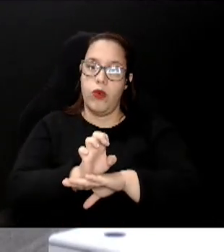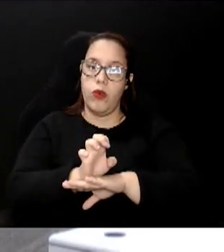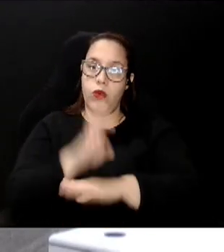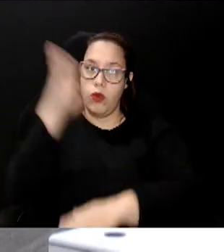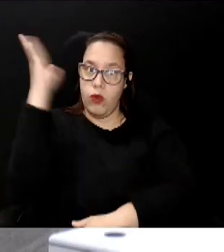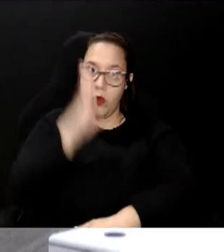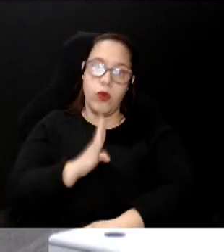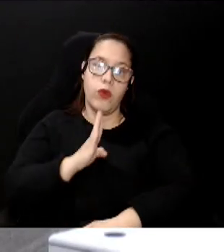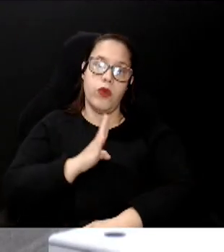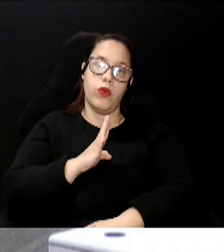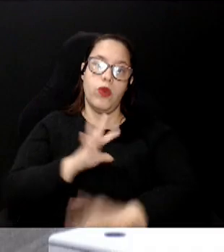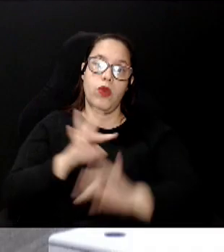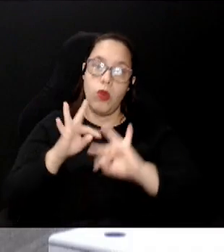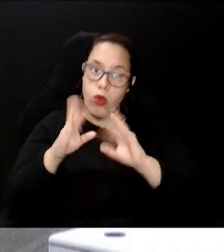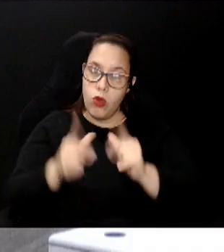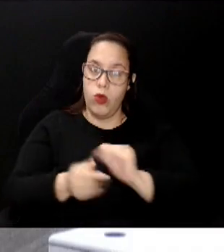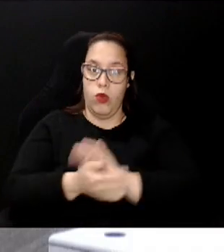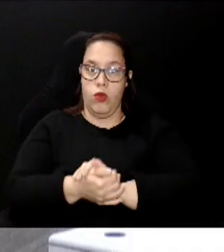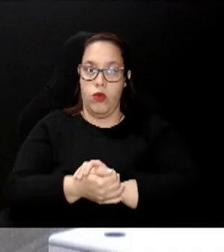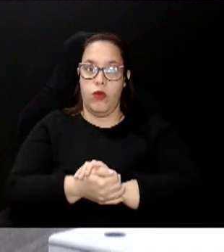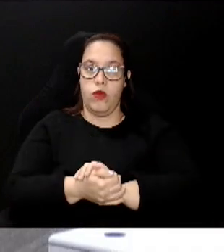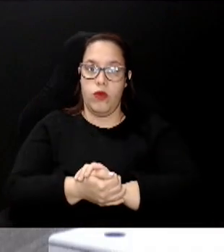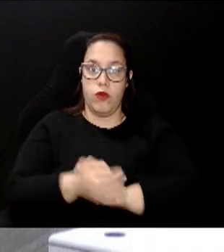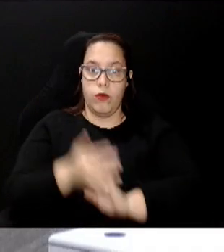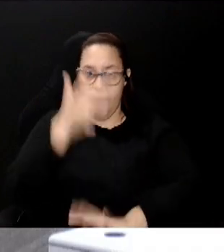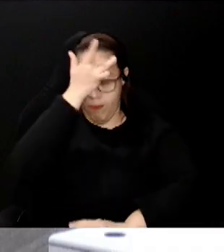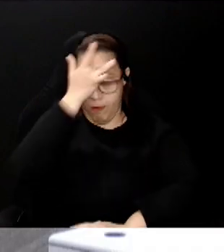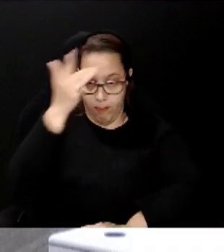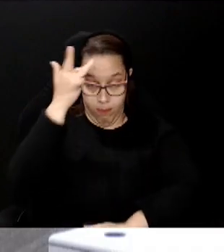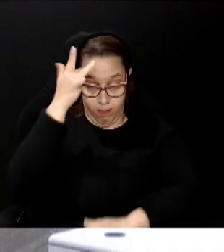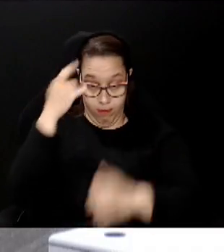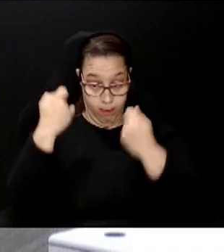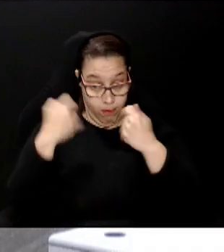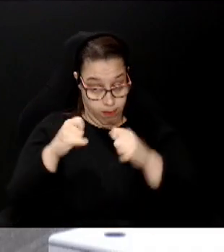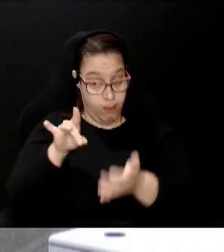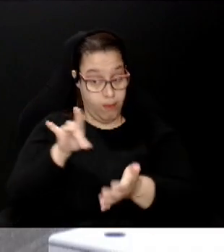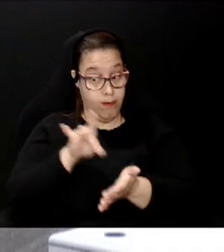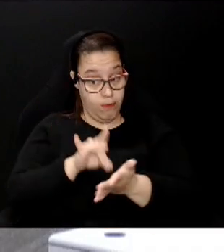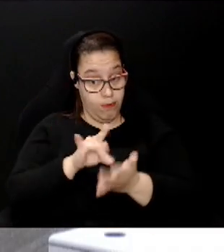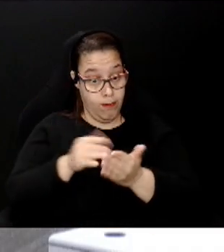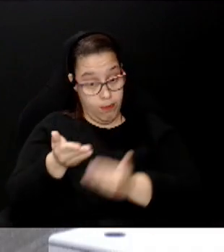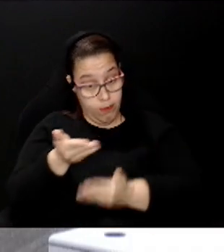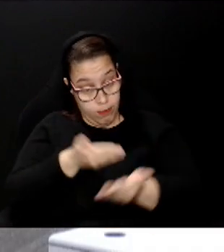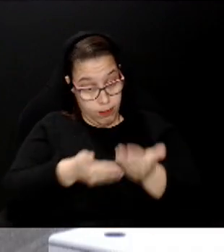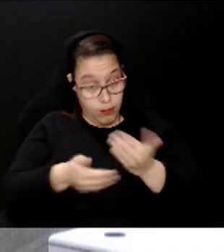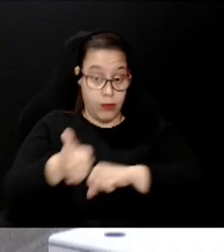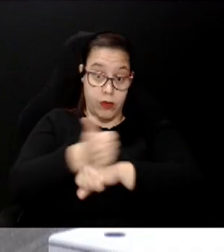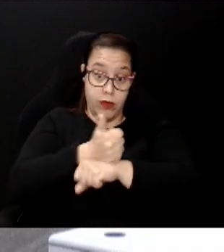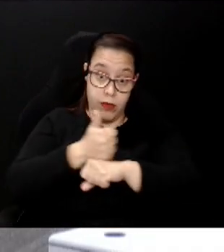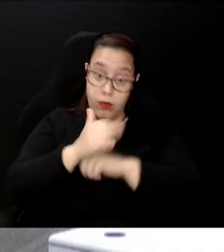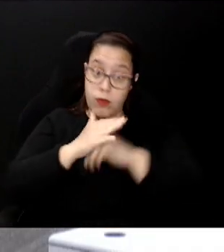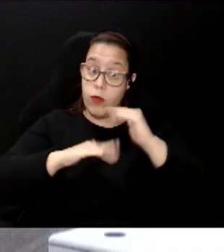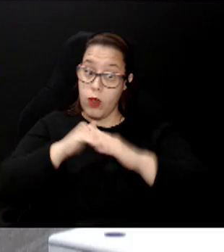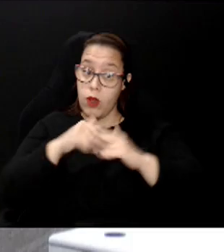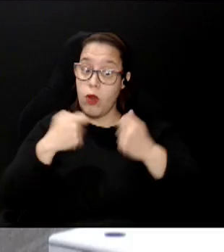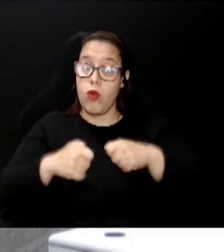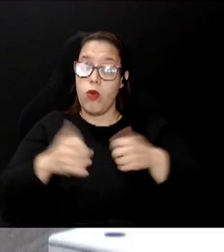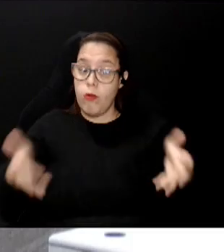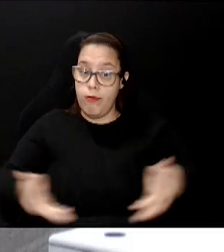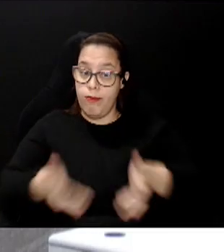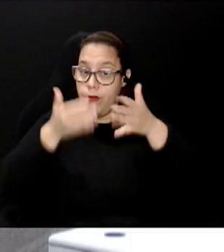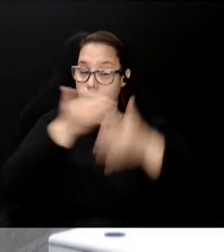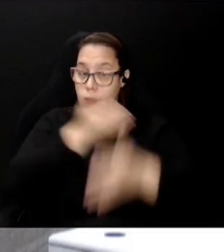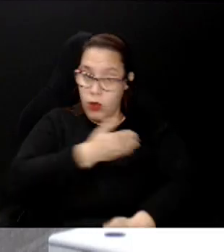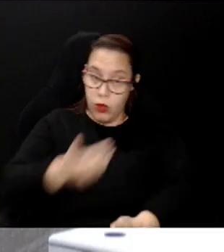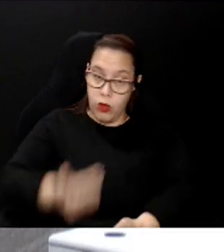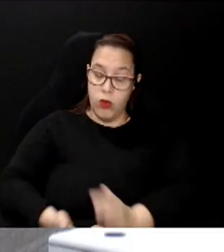mundo. A saúde mental é algo que precisa ser realmente tratado por profissionais e precisa ter incentivo do poder público. Eu, inclusive,